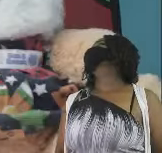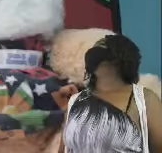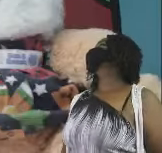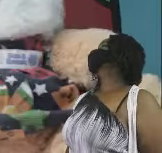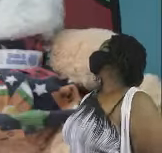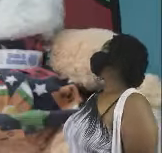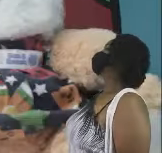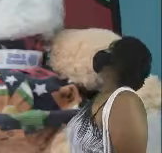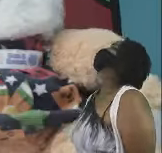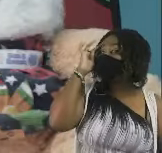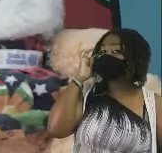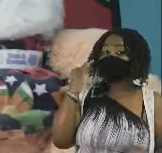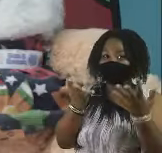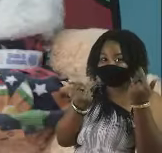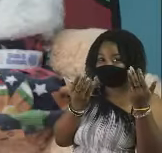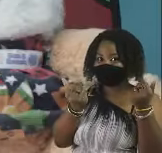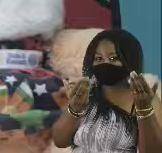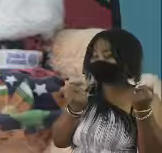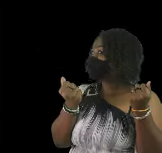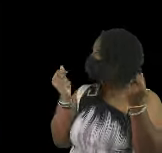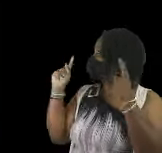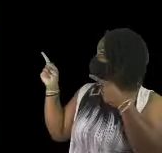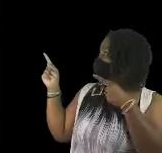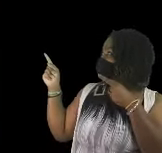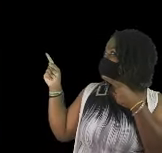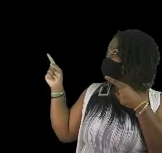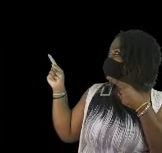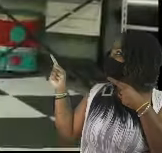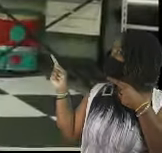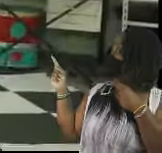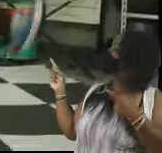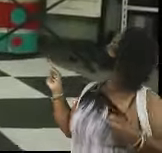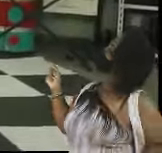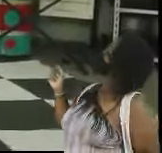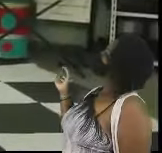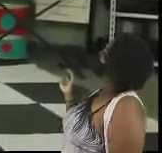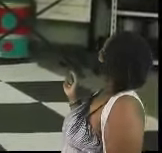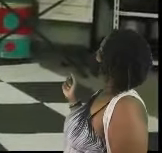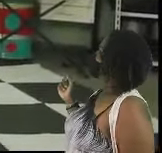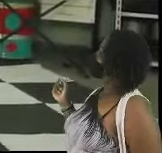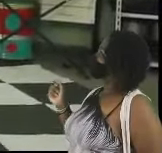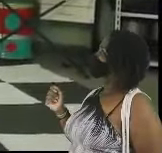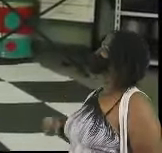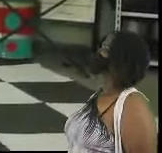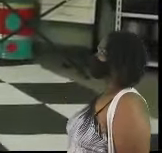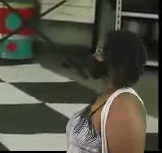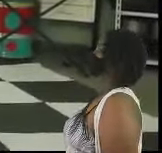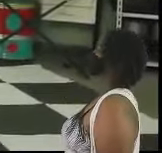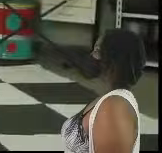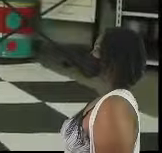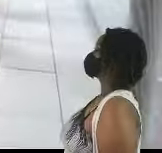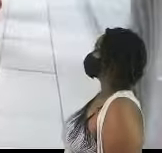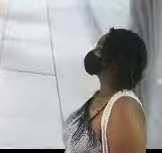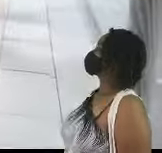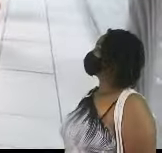Não devemos deixar que toquem no nosso corpo. Não esquecemos o Dia Nacional da Dança. Nossos educadores deram